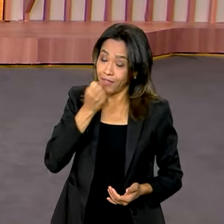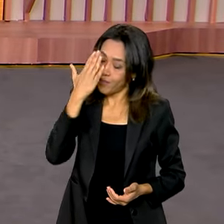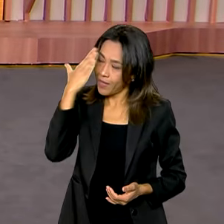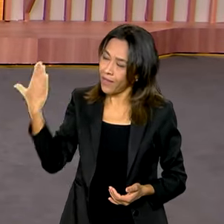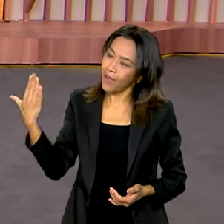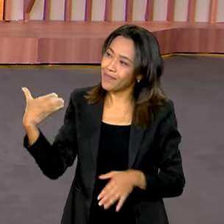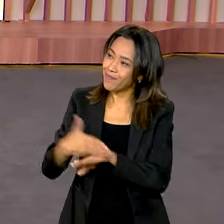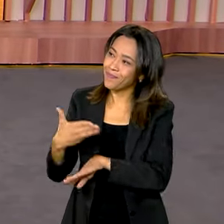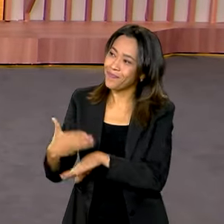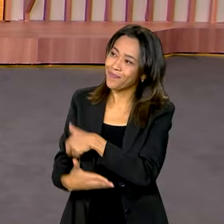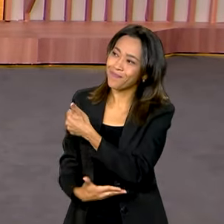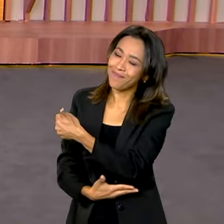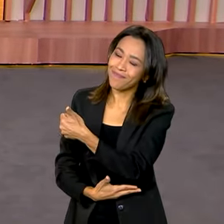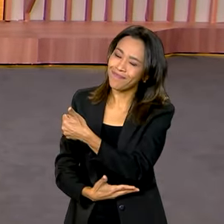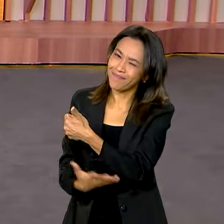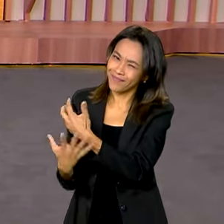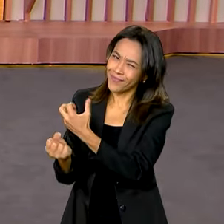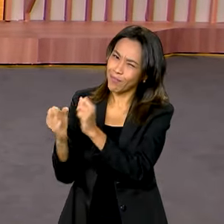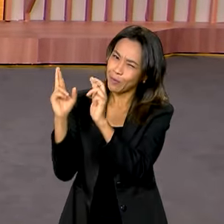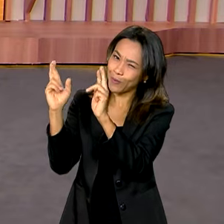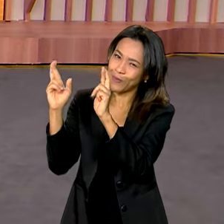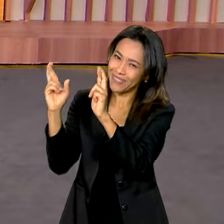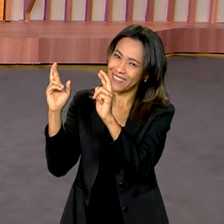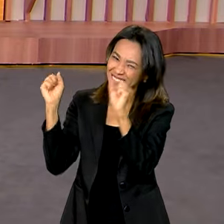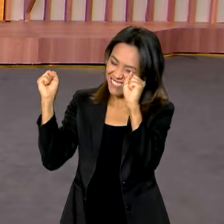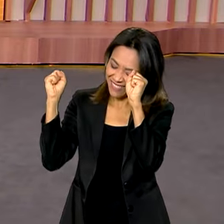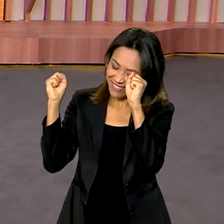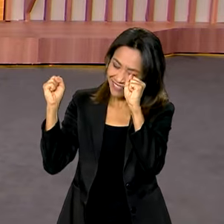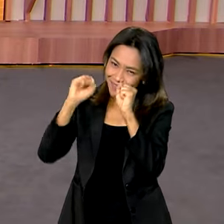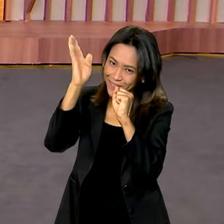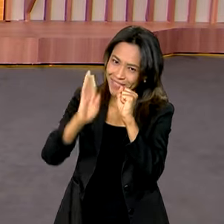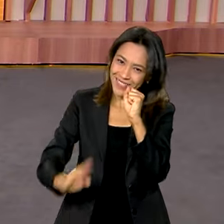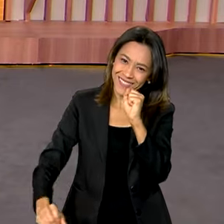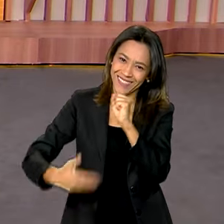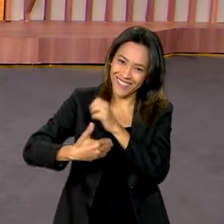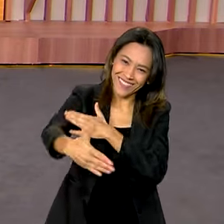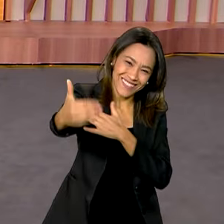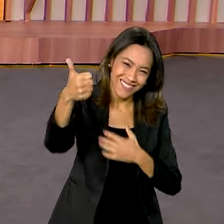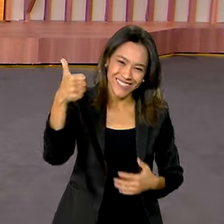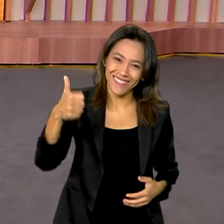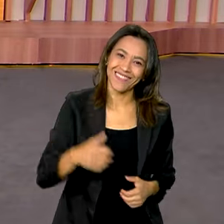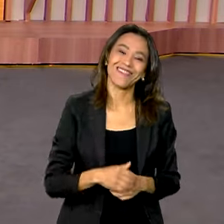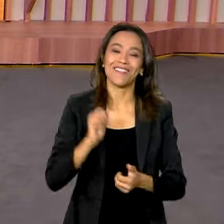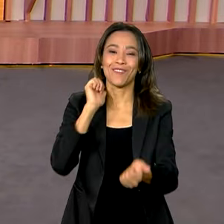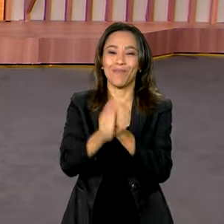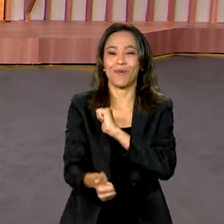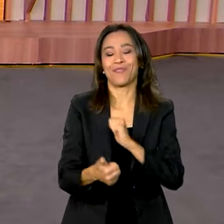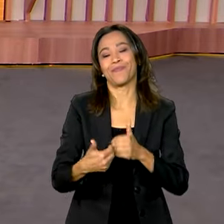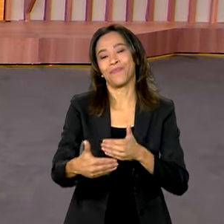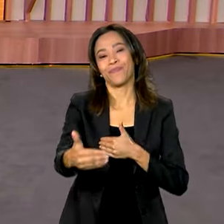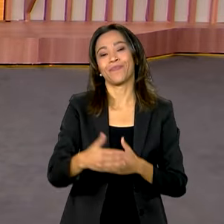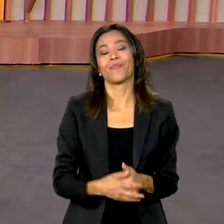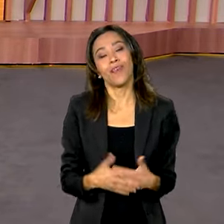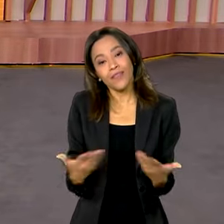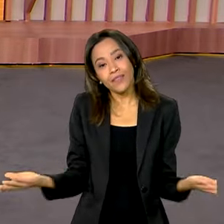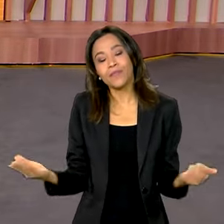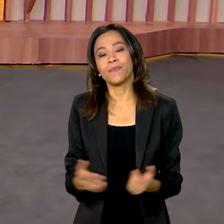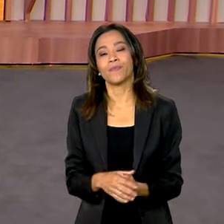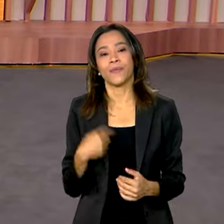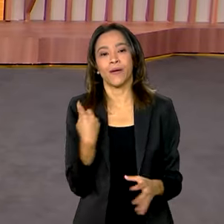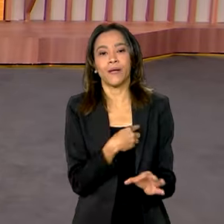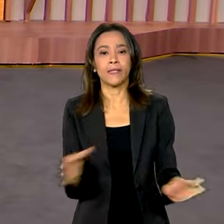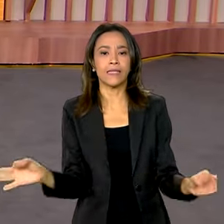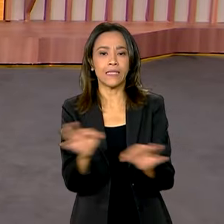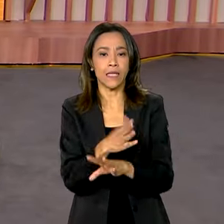participação, Karine. Nada, e bora torcer pelo Brasil nas Olimpíadas. Ah, vamos torcer, vamos torcer muito. Então é isso, o Brasil em Dia fica por aqui.